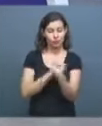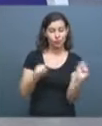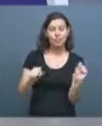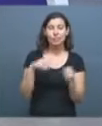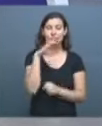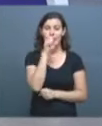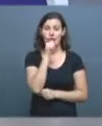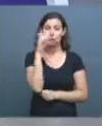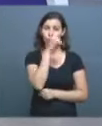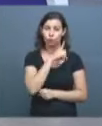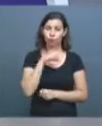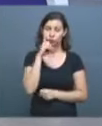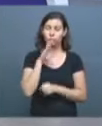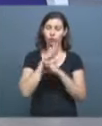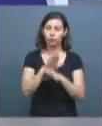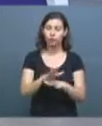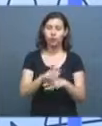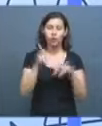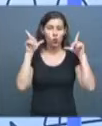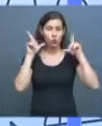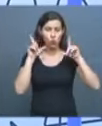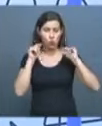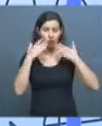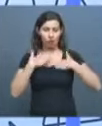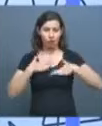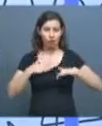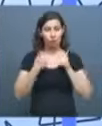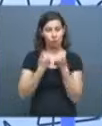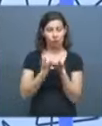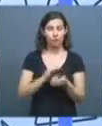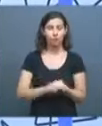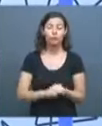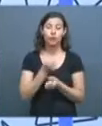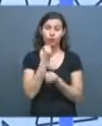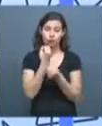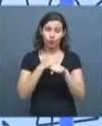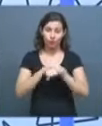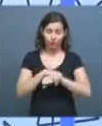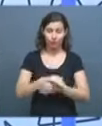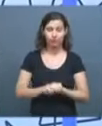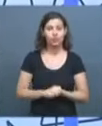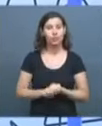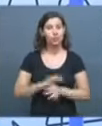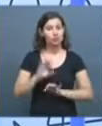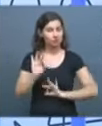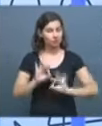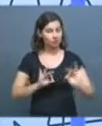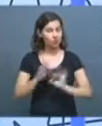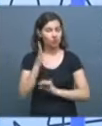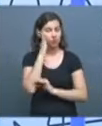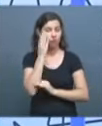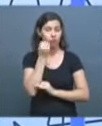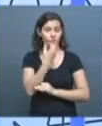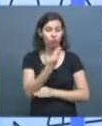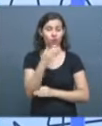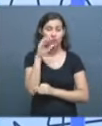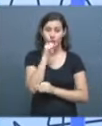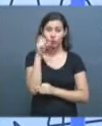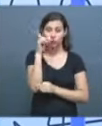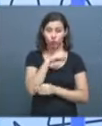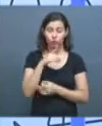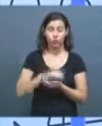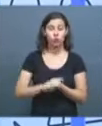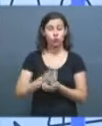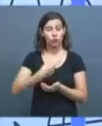aí a correria das Beleza. Pessoas. Então vamos lá. Boa noite para todo mundo. Preparado para saber o que tem de bom no fim de semana? A